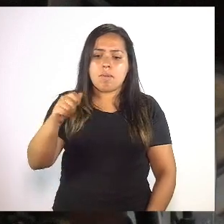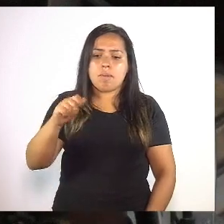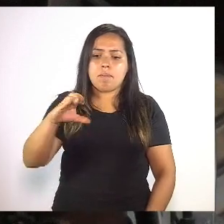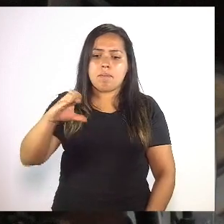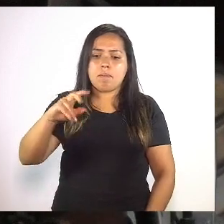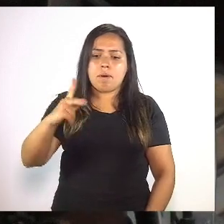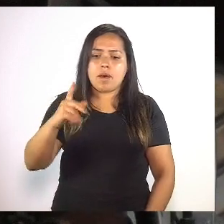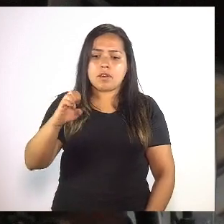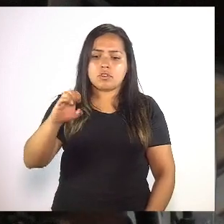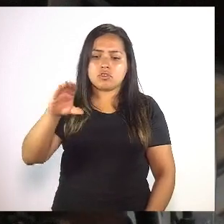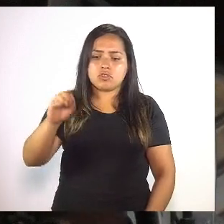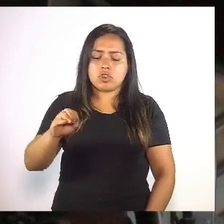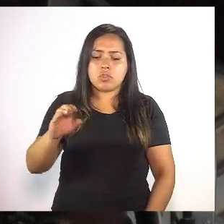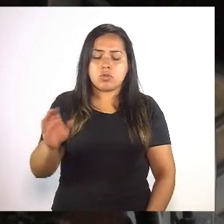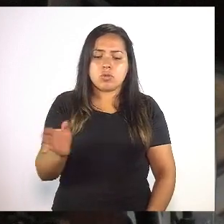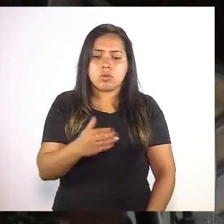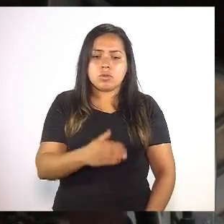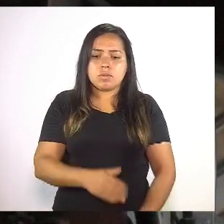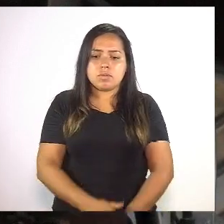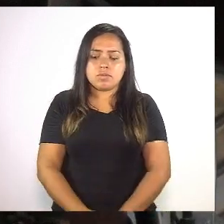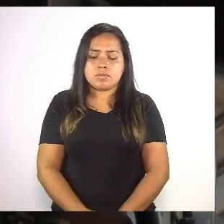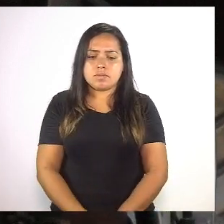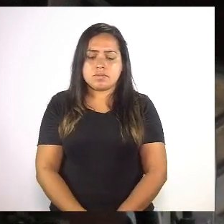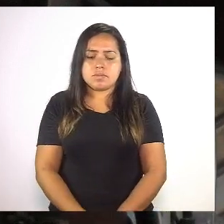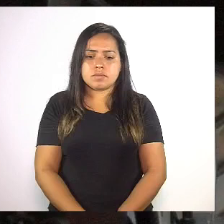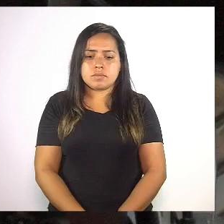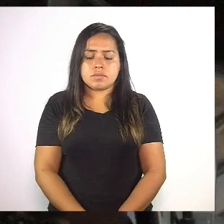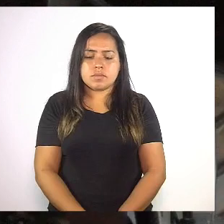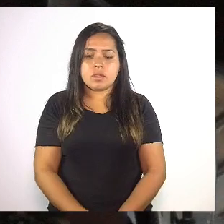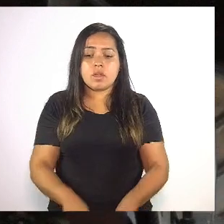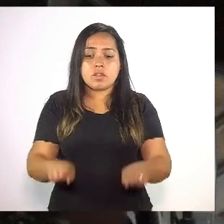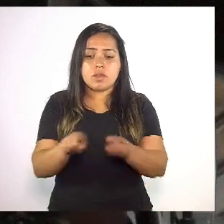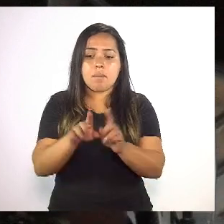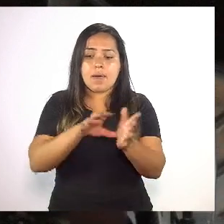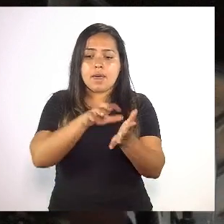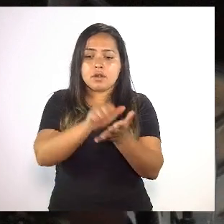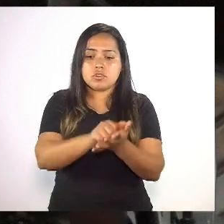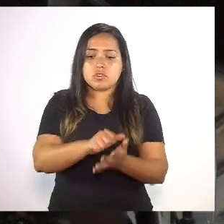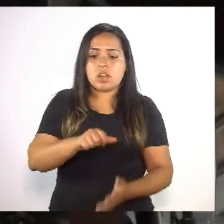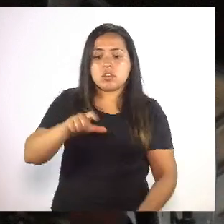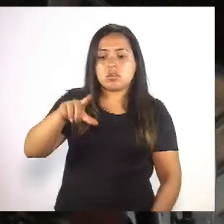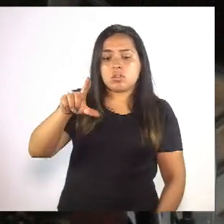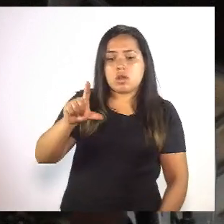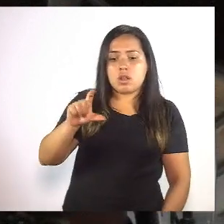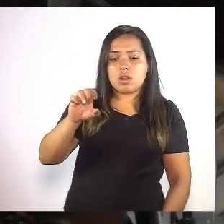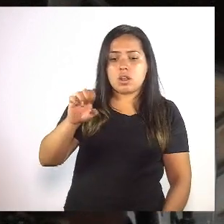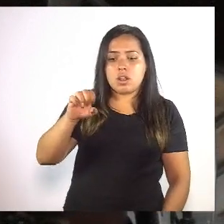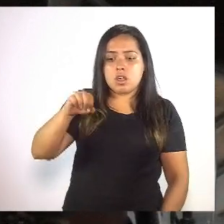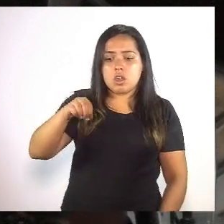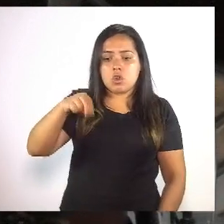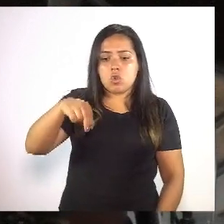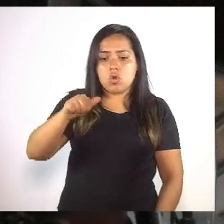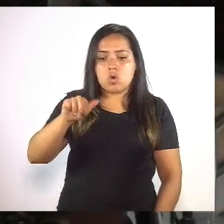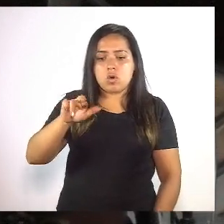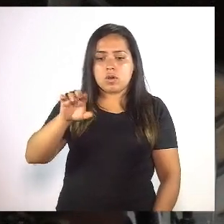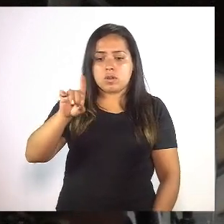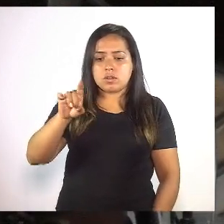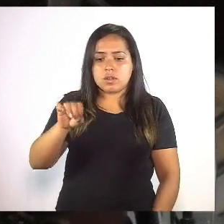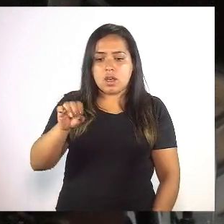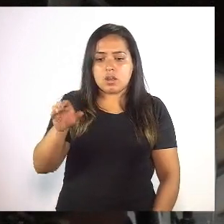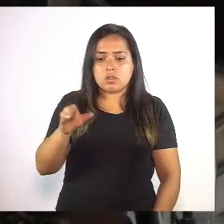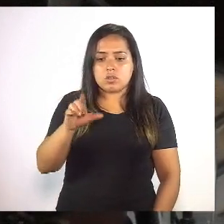Quero registrar também a presença do senhor Leonardo Lobo. Pelo